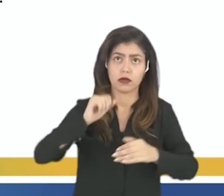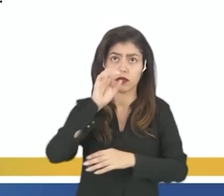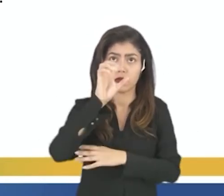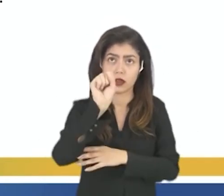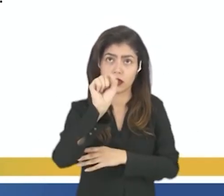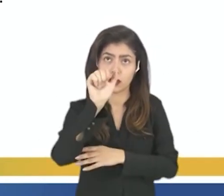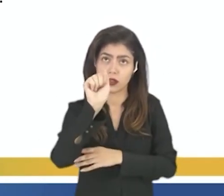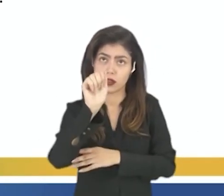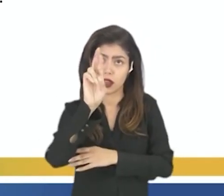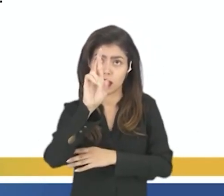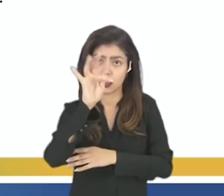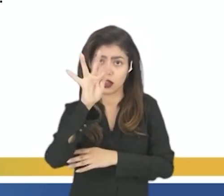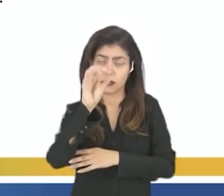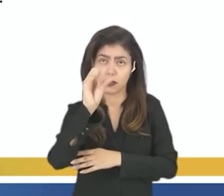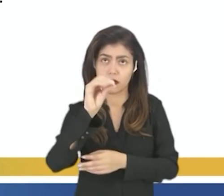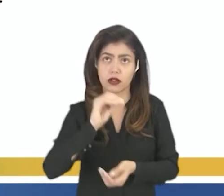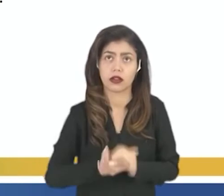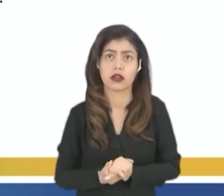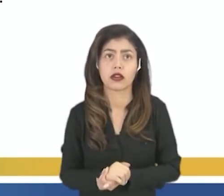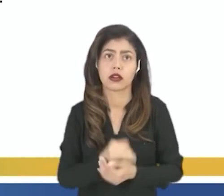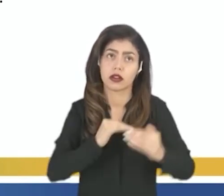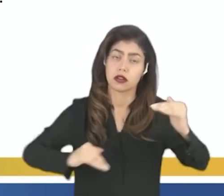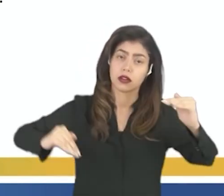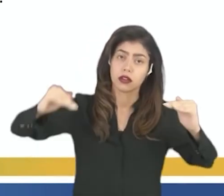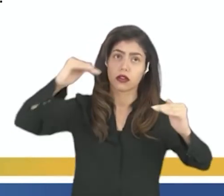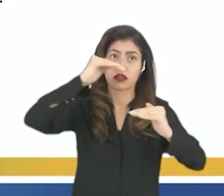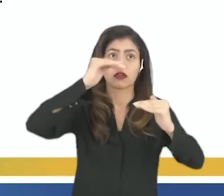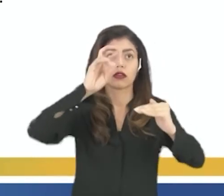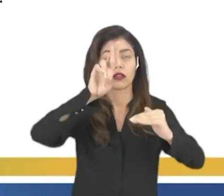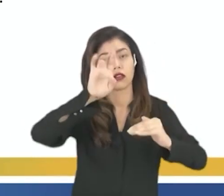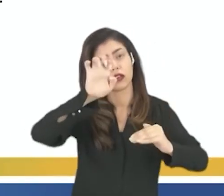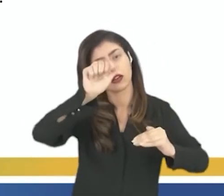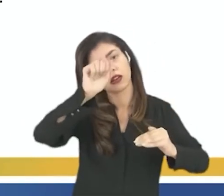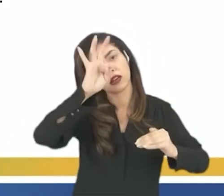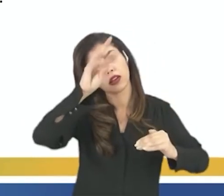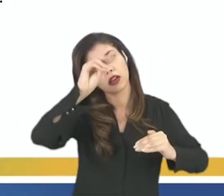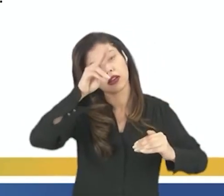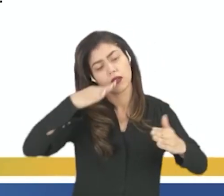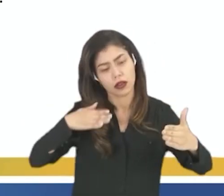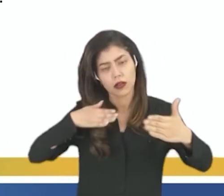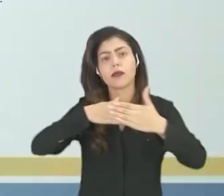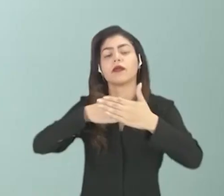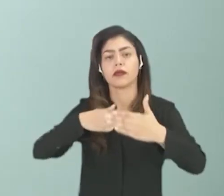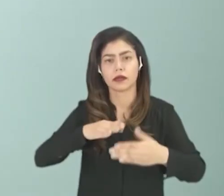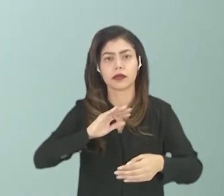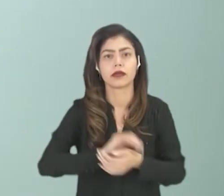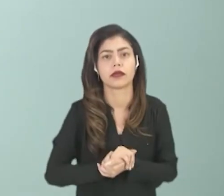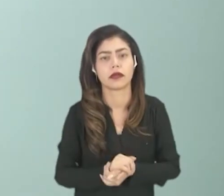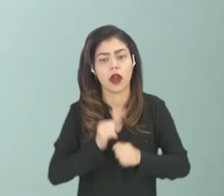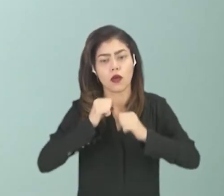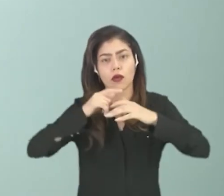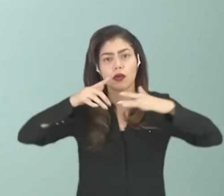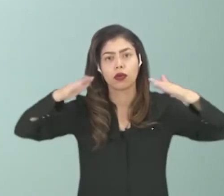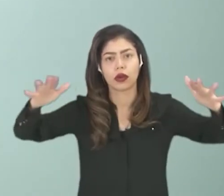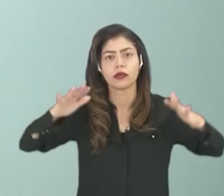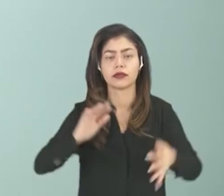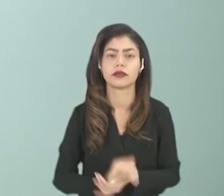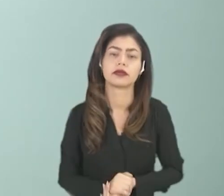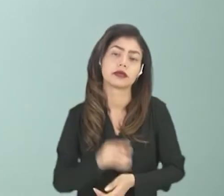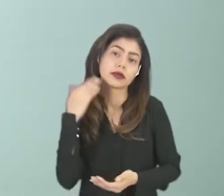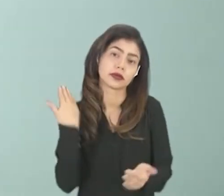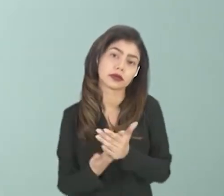chamado sarcófago em cima da área para delimitar esses efeitos da radiação